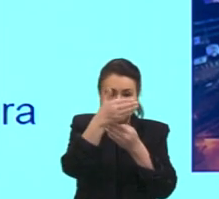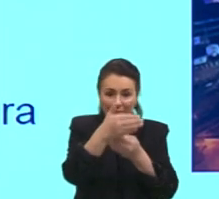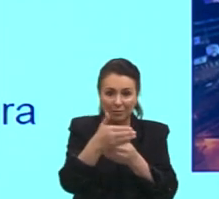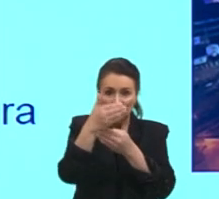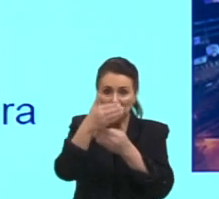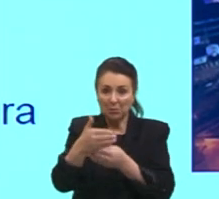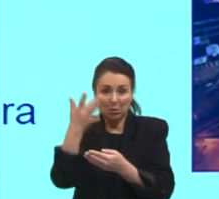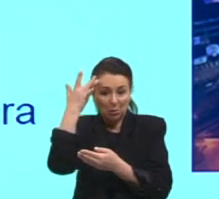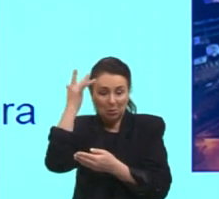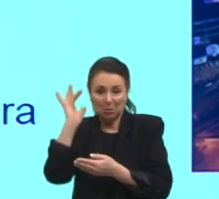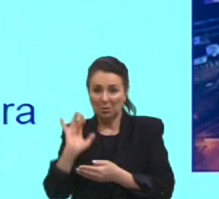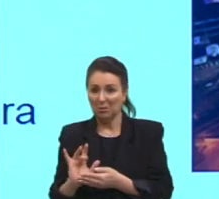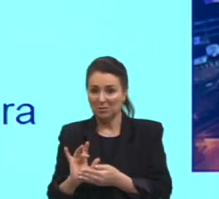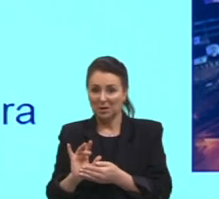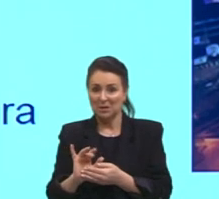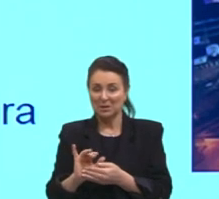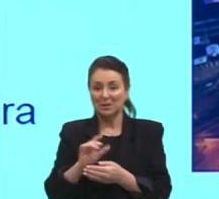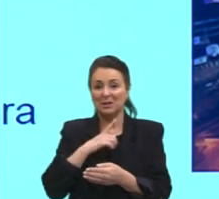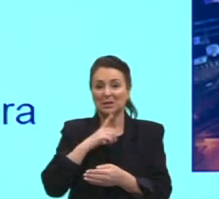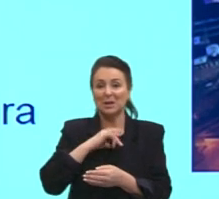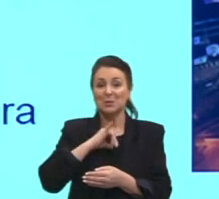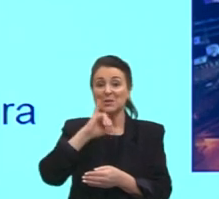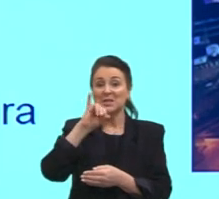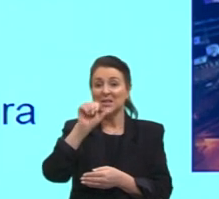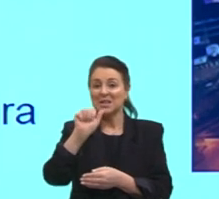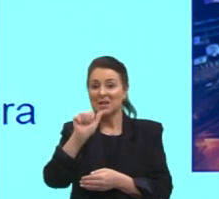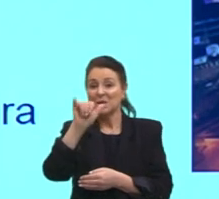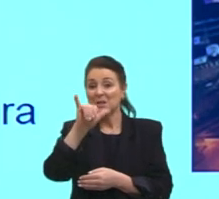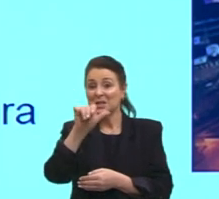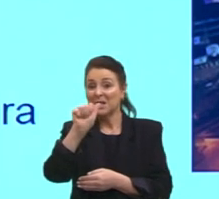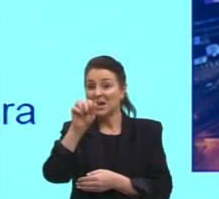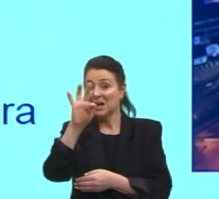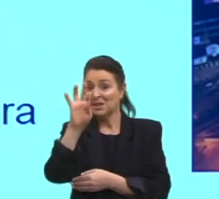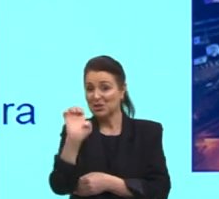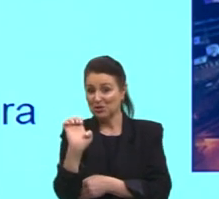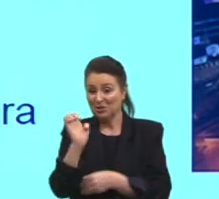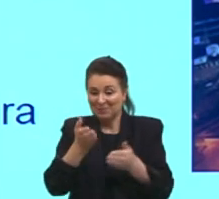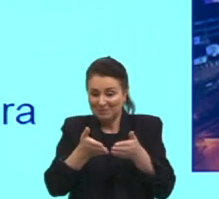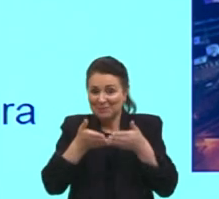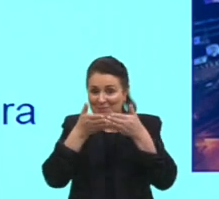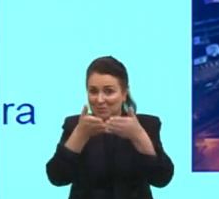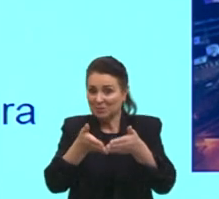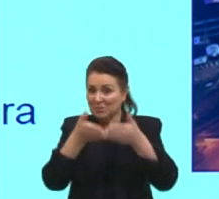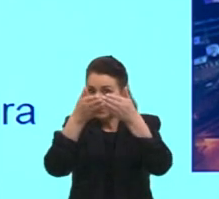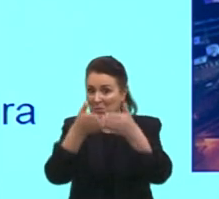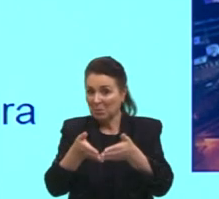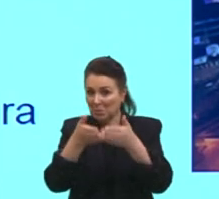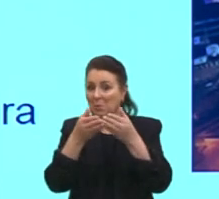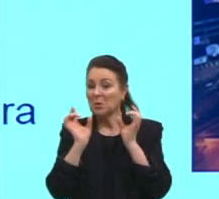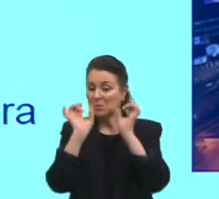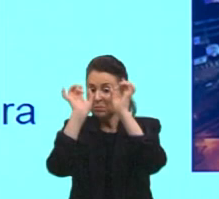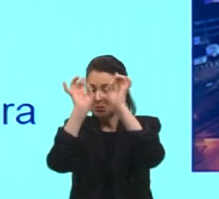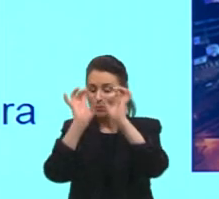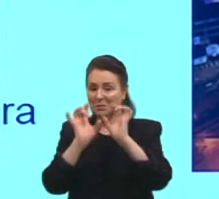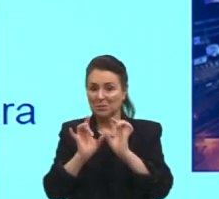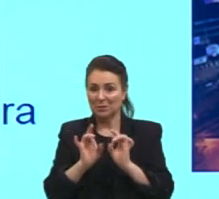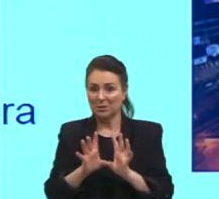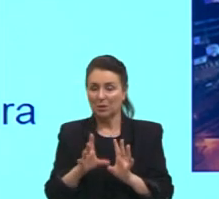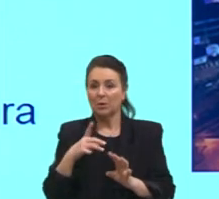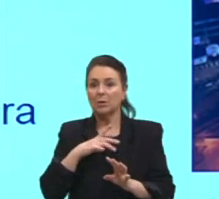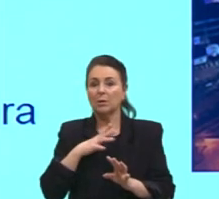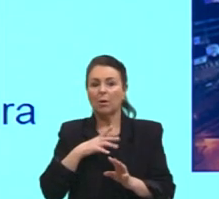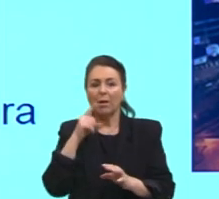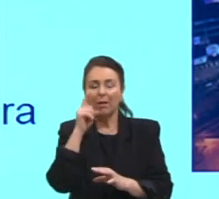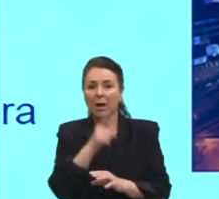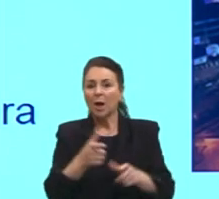quantificar o iate desses não é algo que eu consiga mensurar né então são o